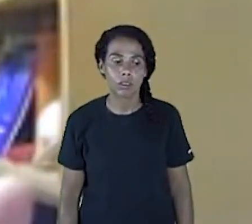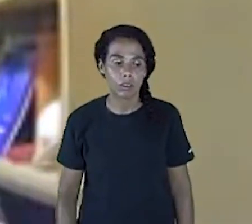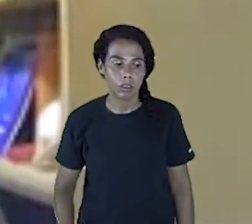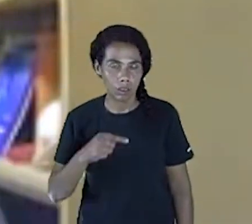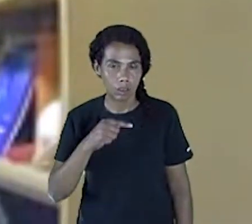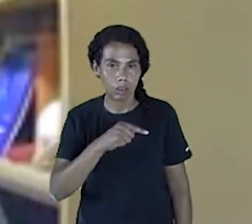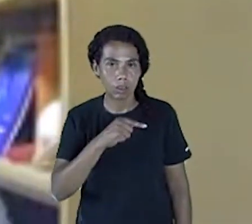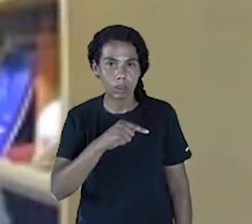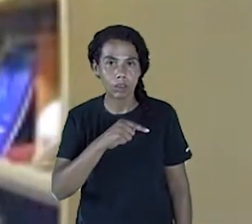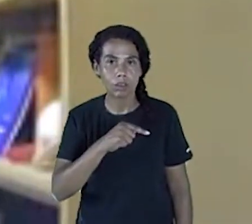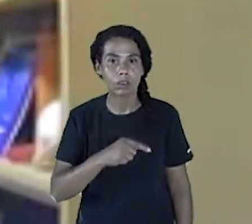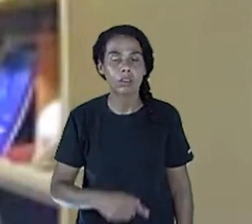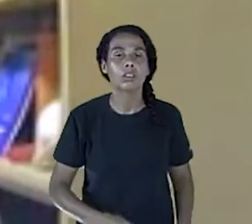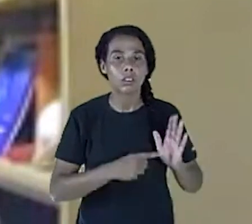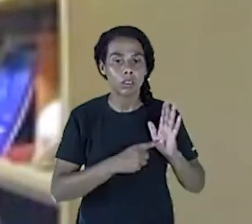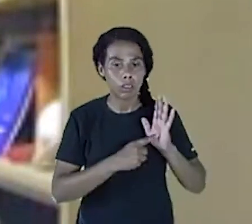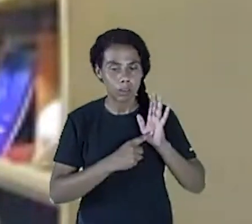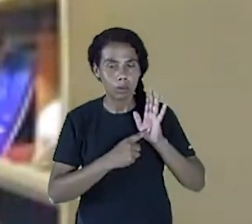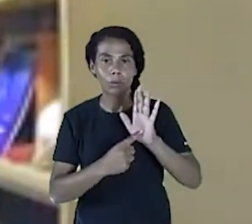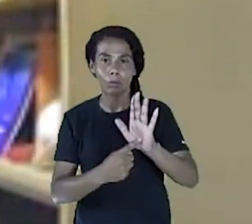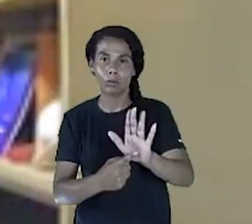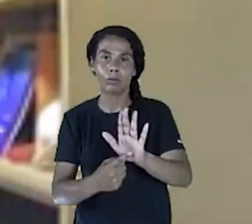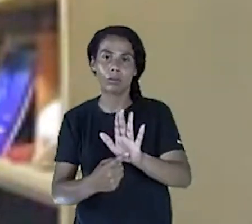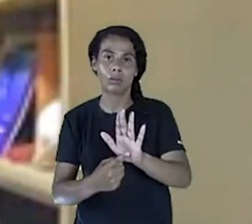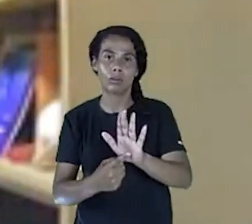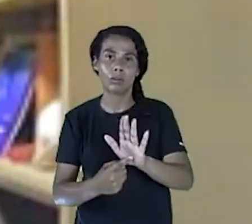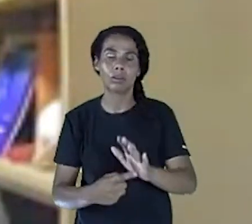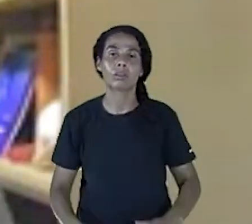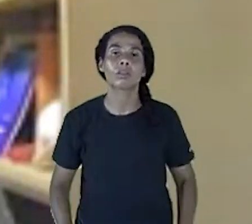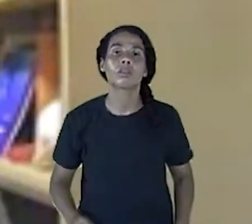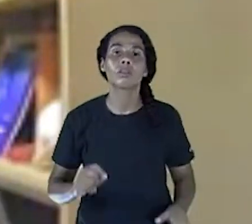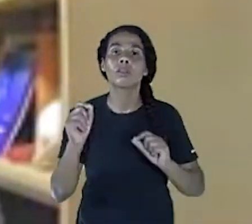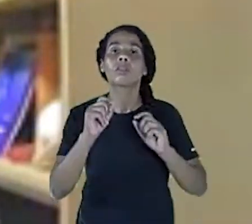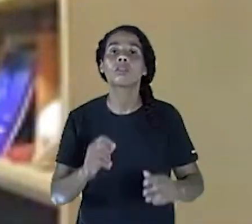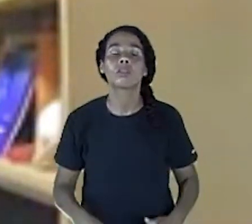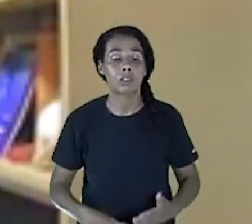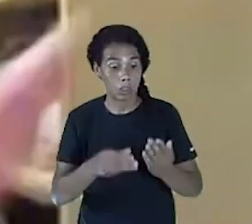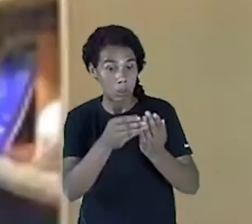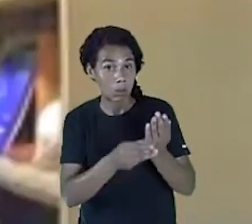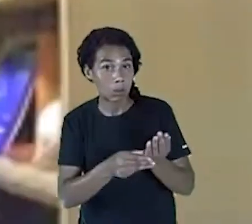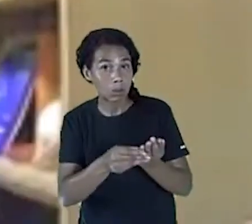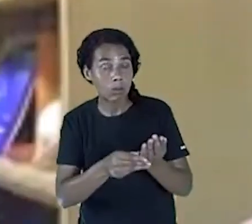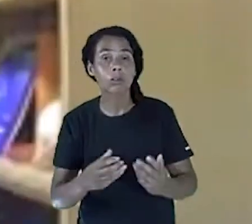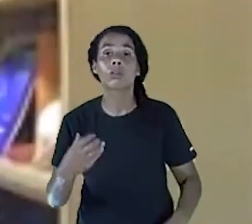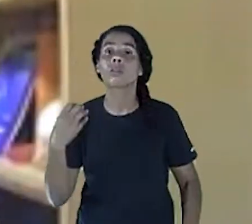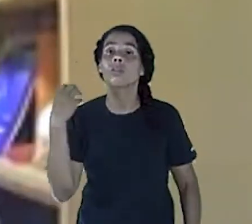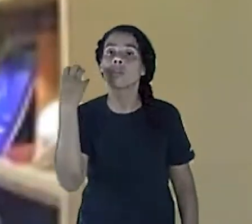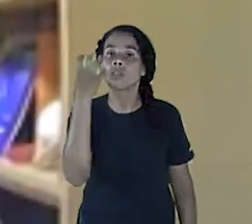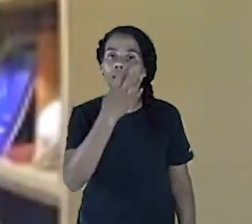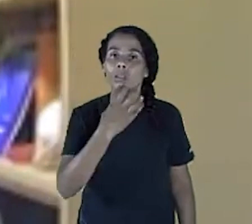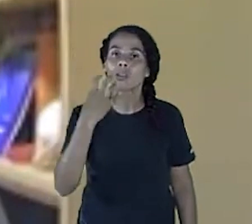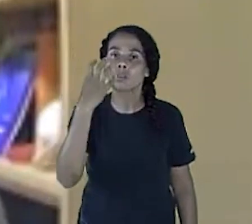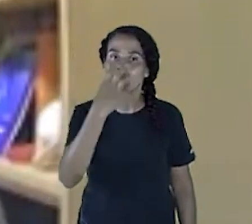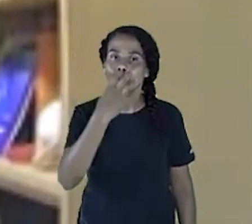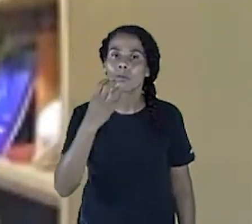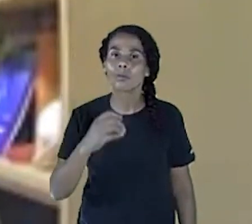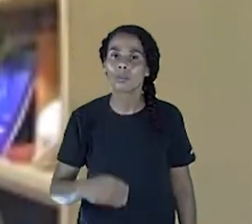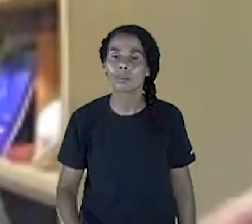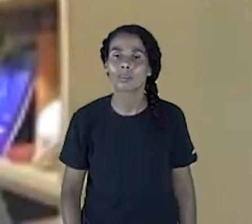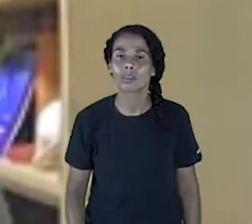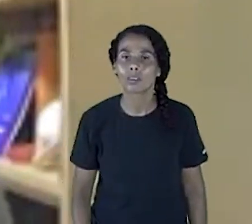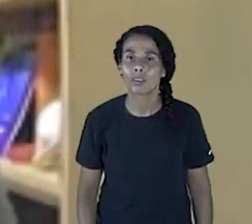como o Krenak é nesse momento, com os livros dele, né, que ele, na verdade, nem escreve mesmo, ele disse,